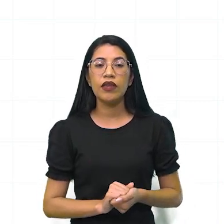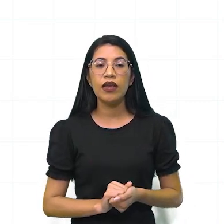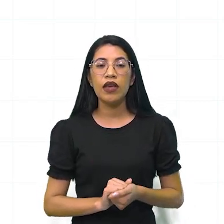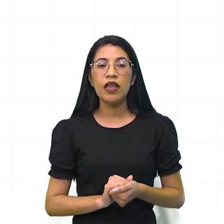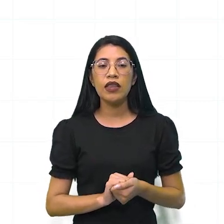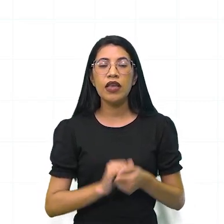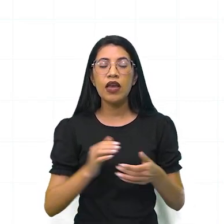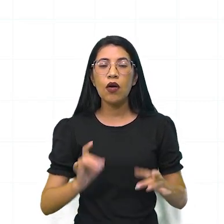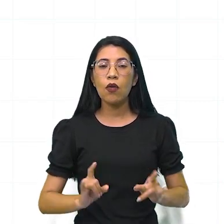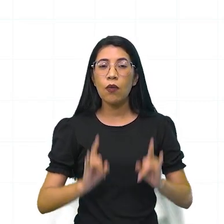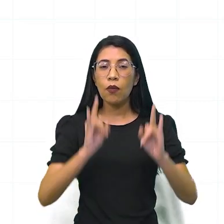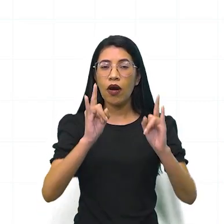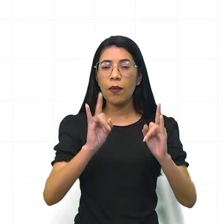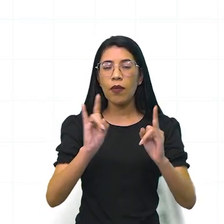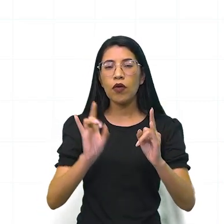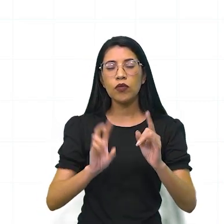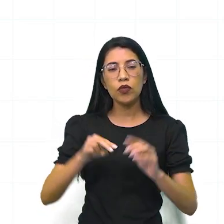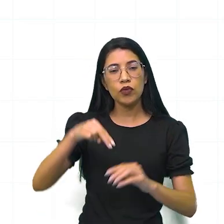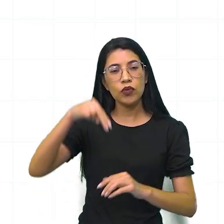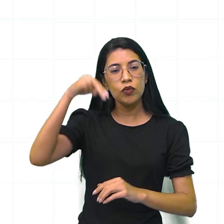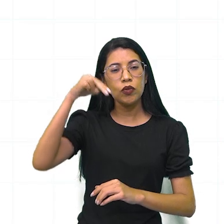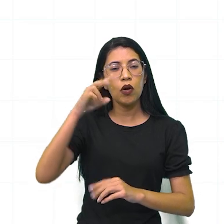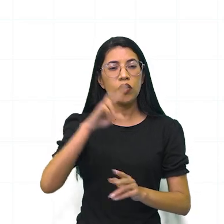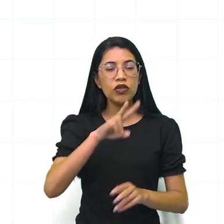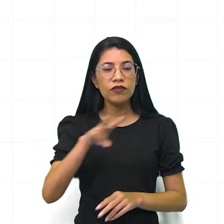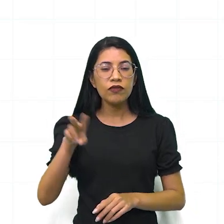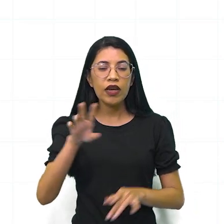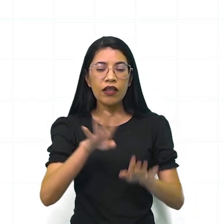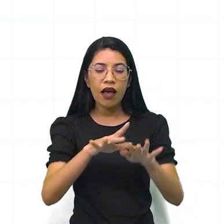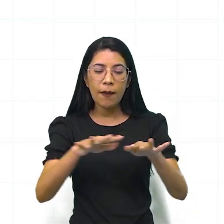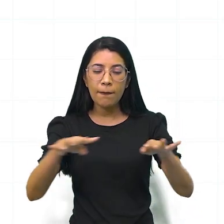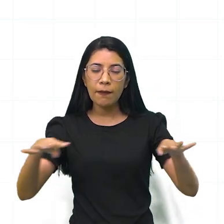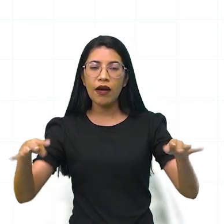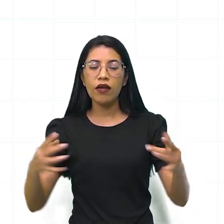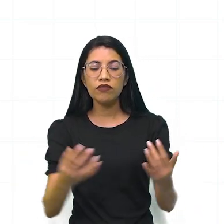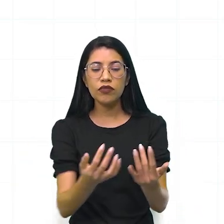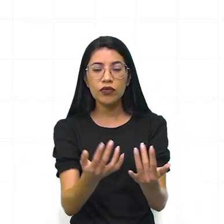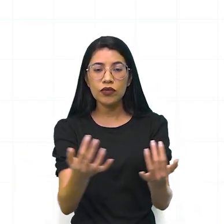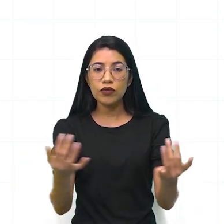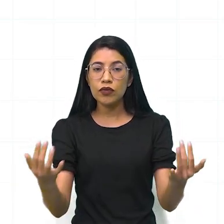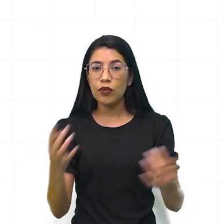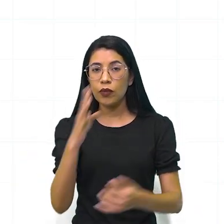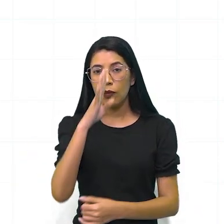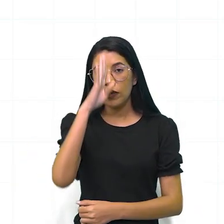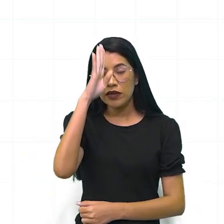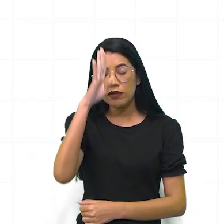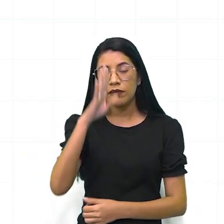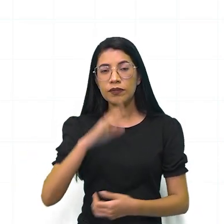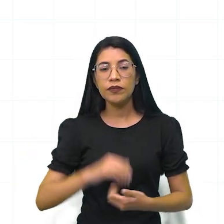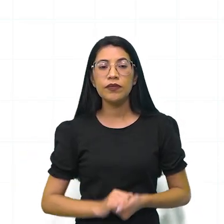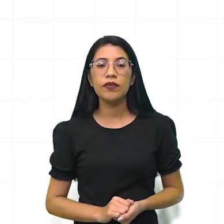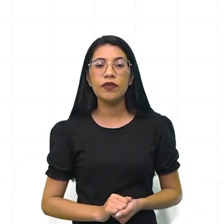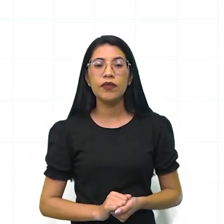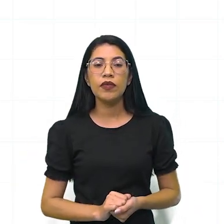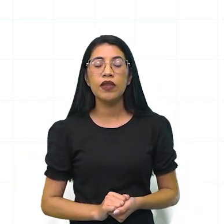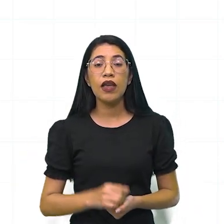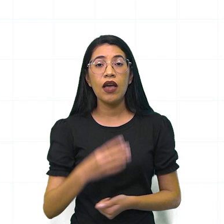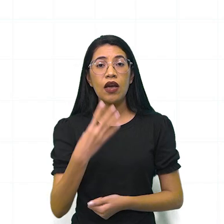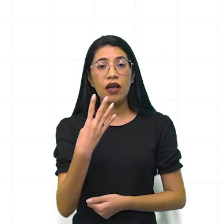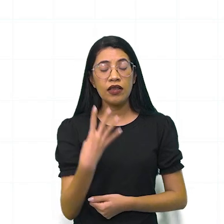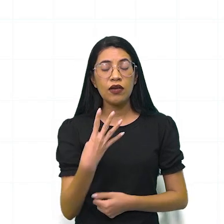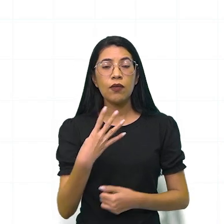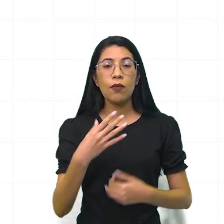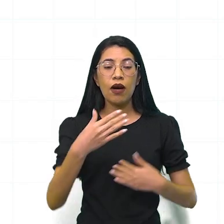orientação nordeste com vista para o jardim principal do edifício. Tem 4